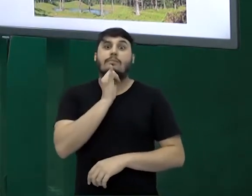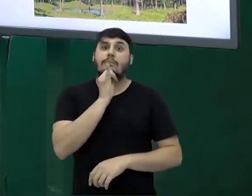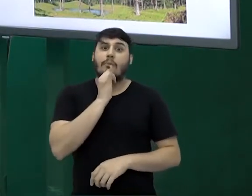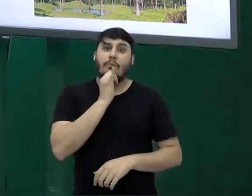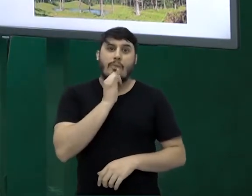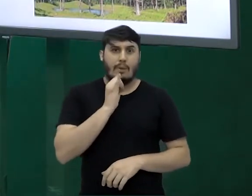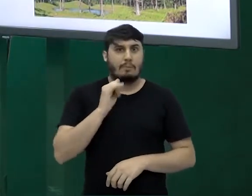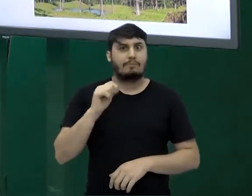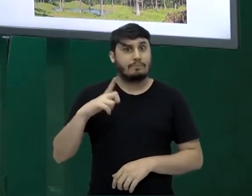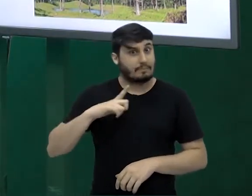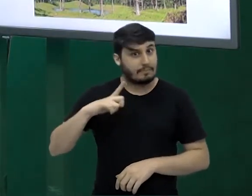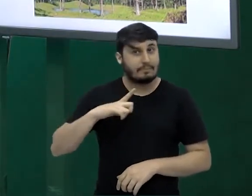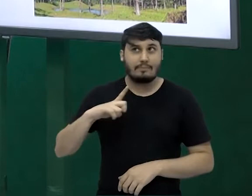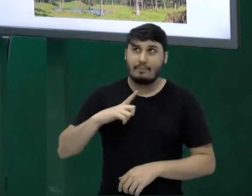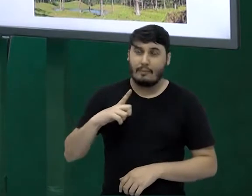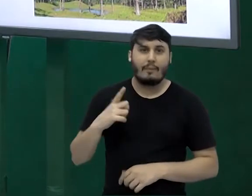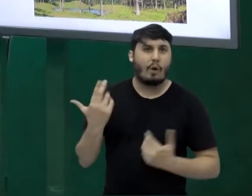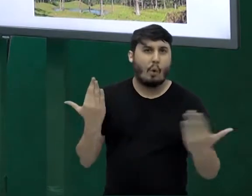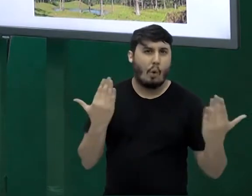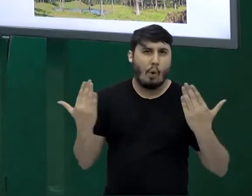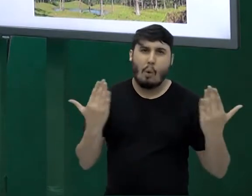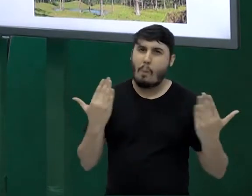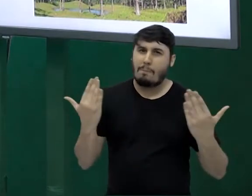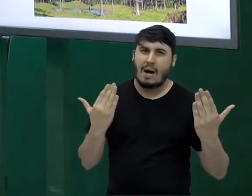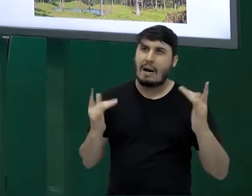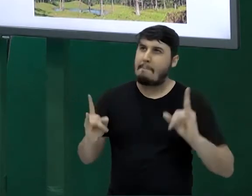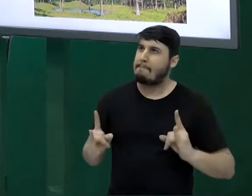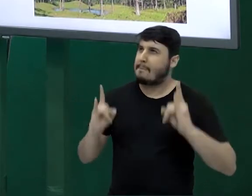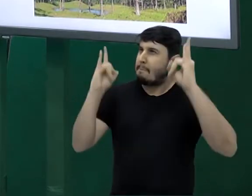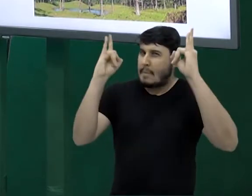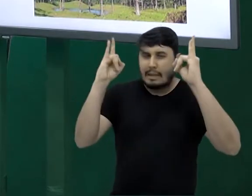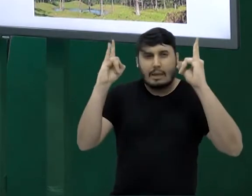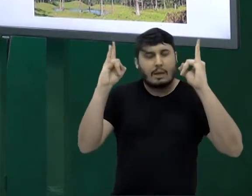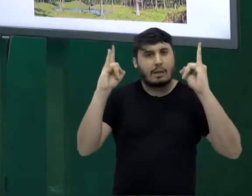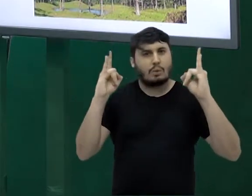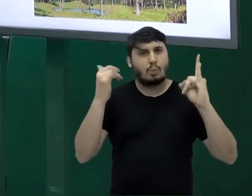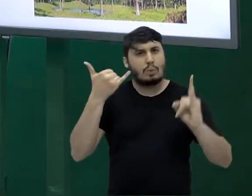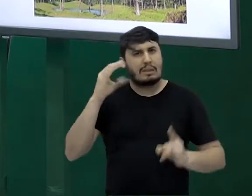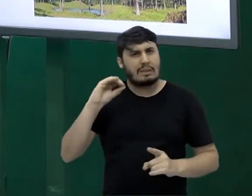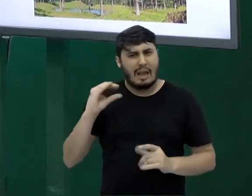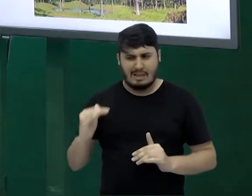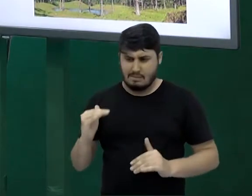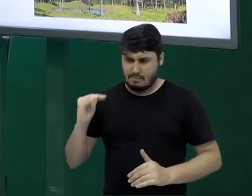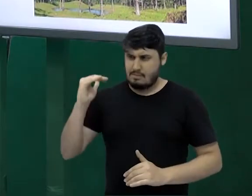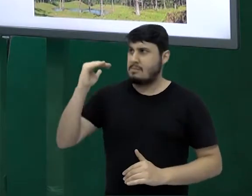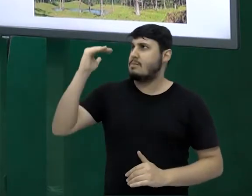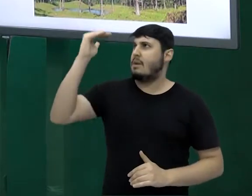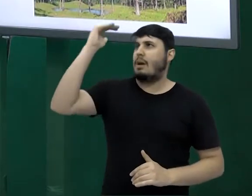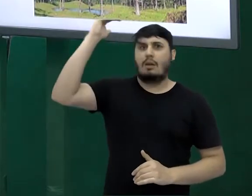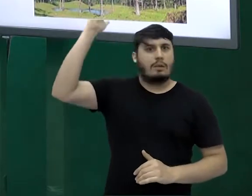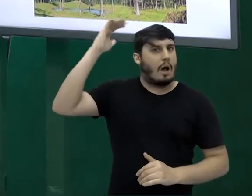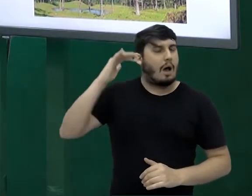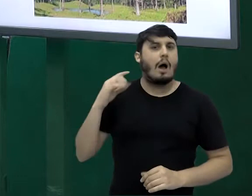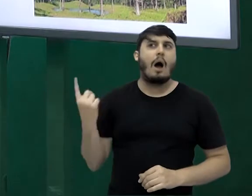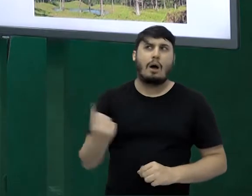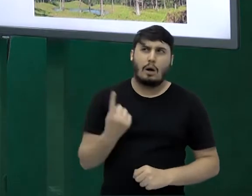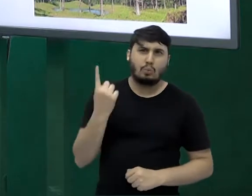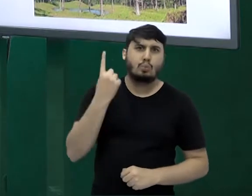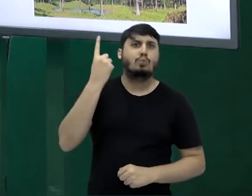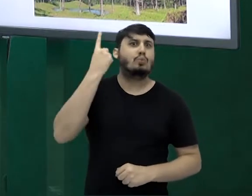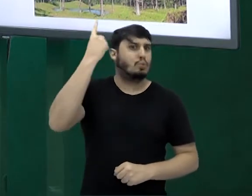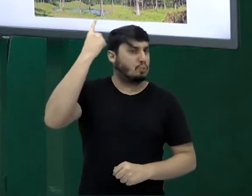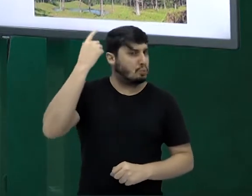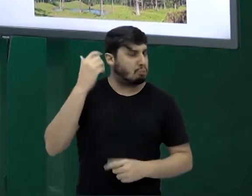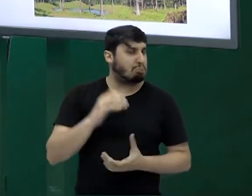ali, você bota, sabe, bota uns 10 andares a mais ainda. É um absurdo. Tá? É gigantesco. Mas